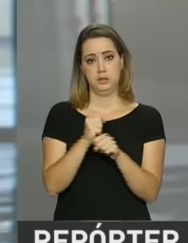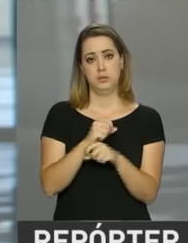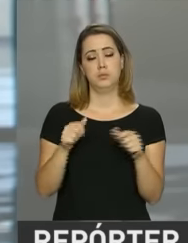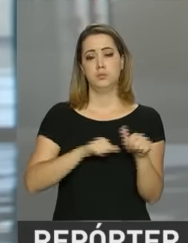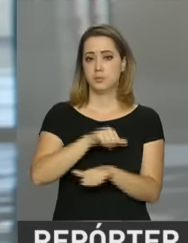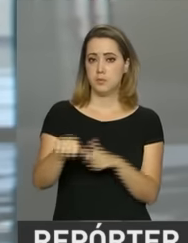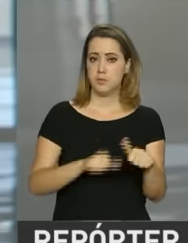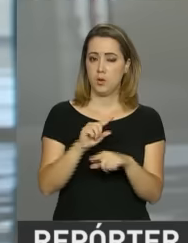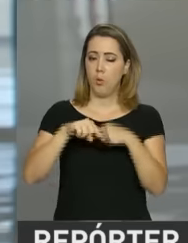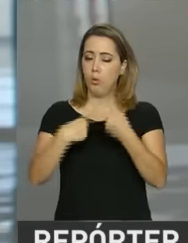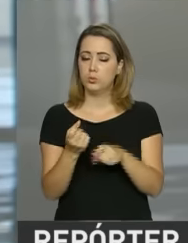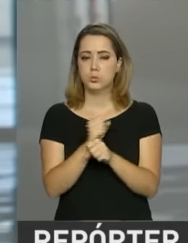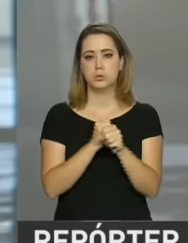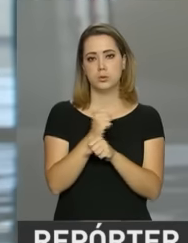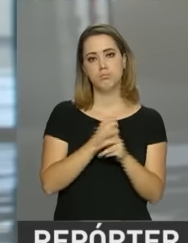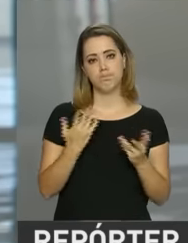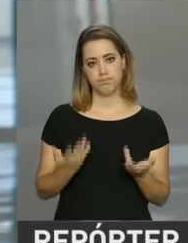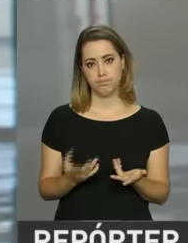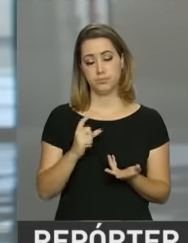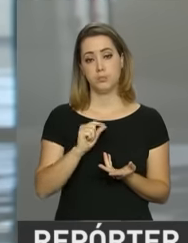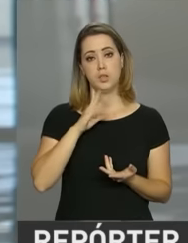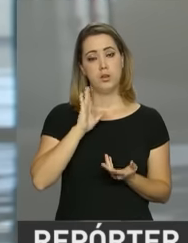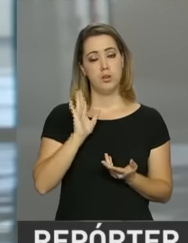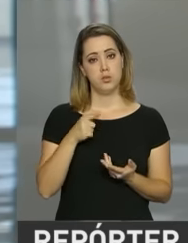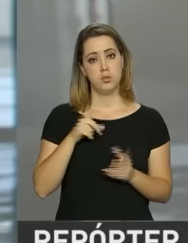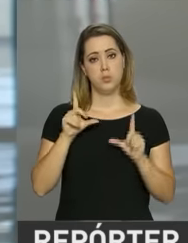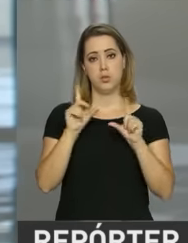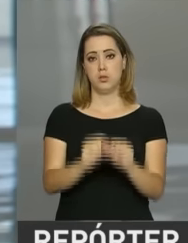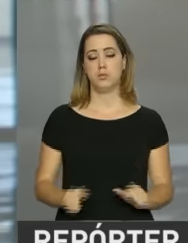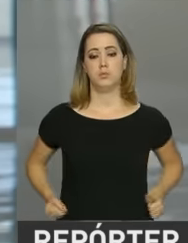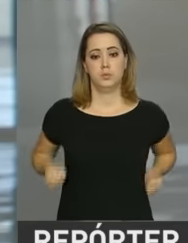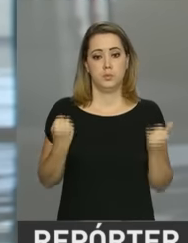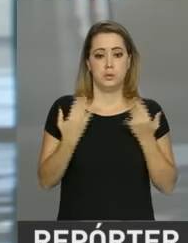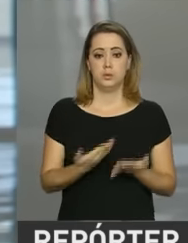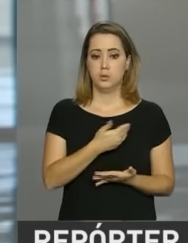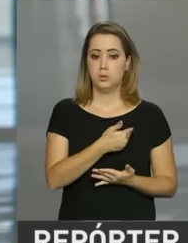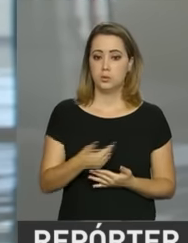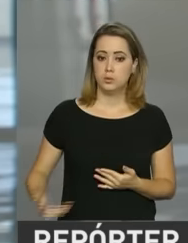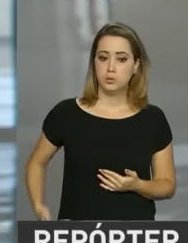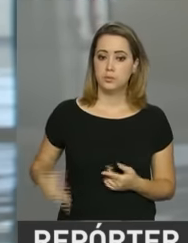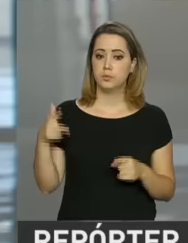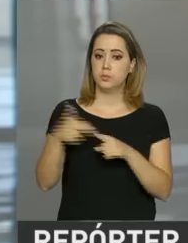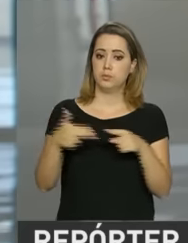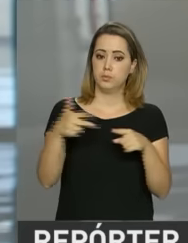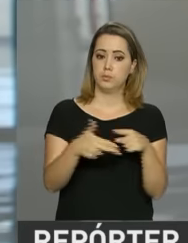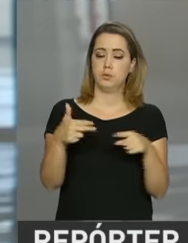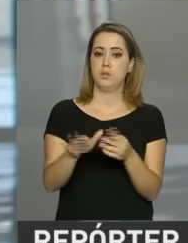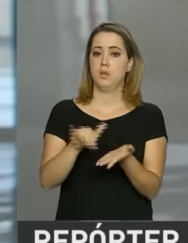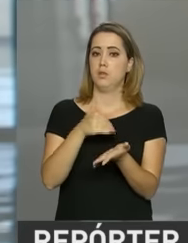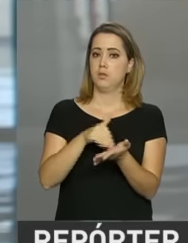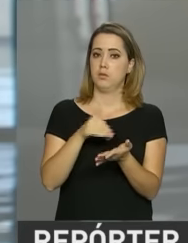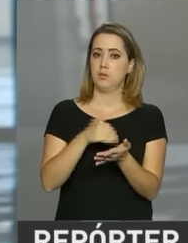remanejada para outros anos eh já para reduzir os gastos o governo do estado vai cortar secretarias e autarquias